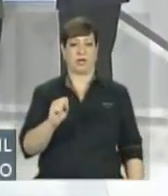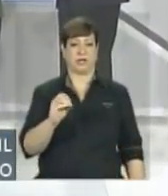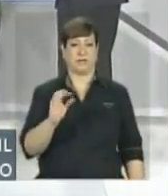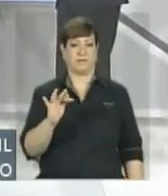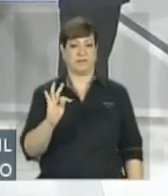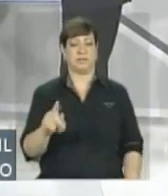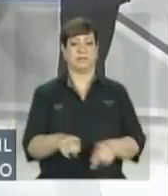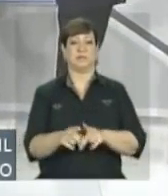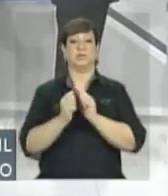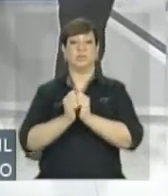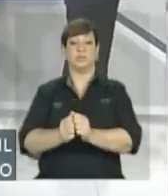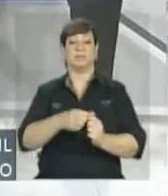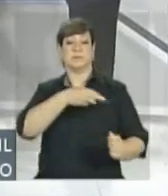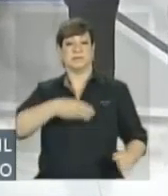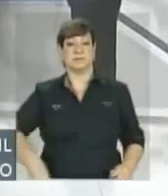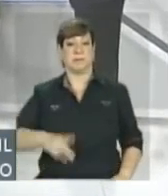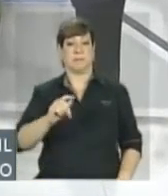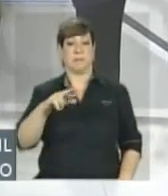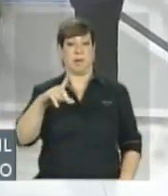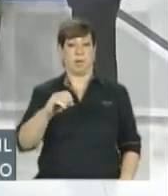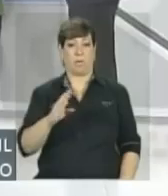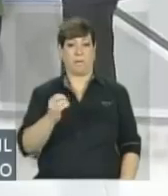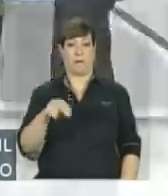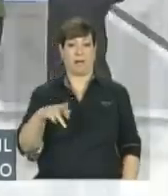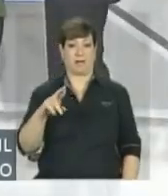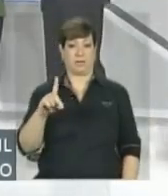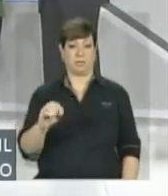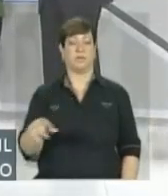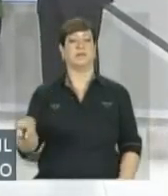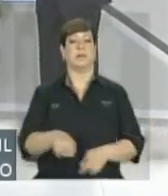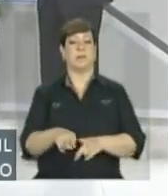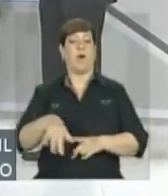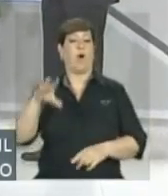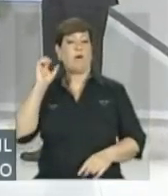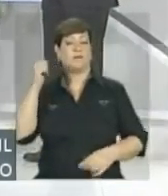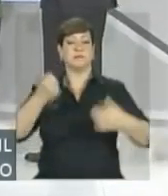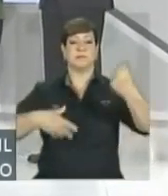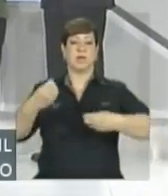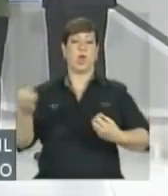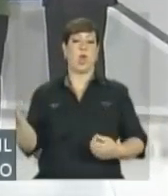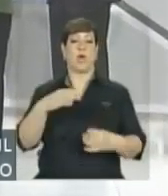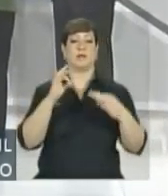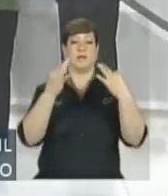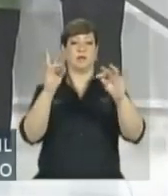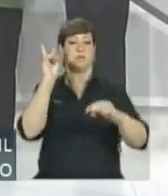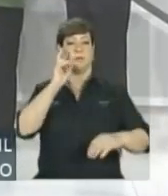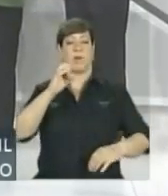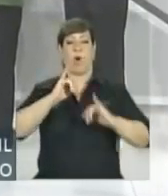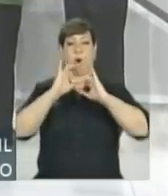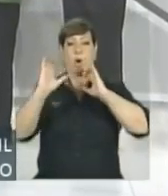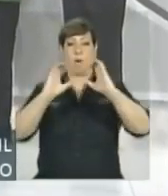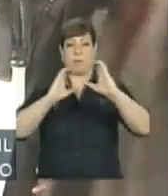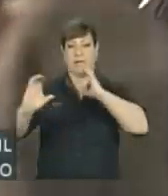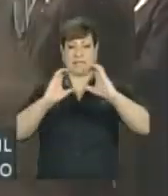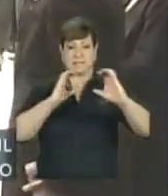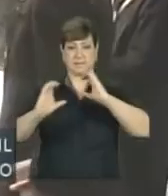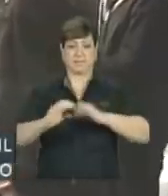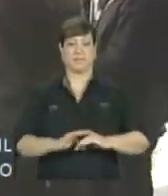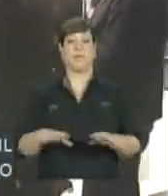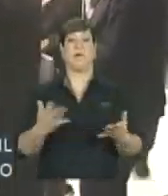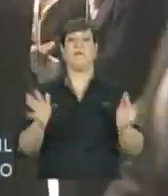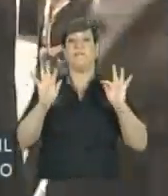ministro Paulo Bernardo, ouviu explicações sobre as novas tecnologias na área da comunicação. No